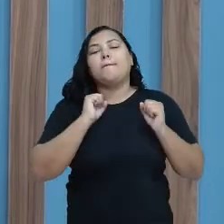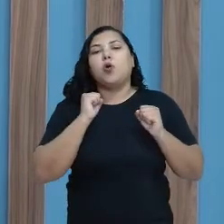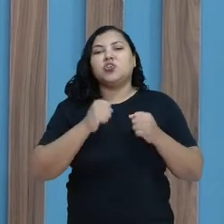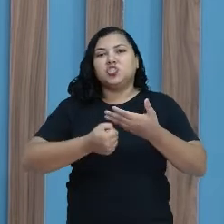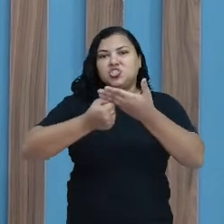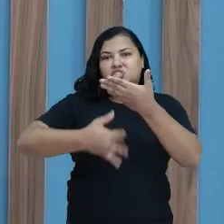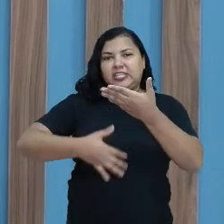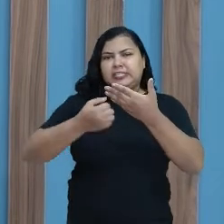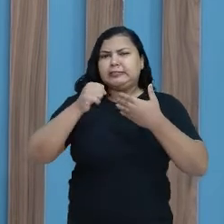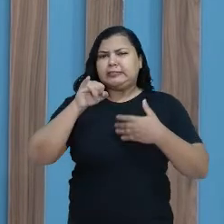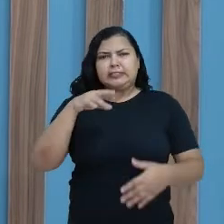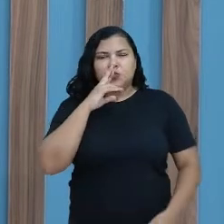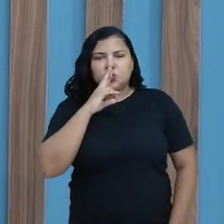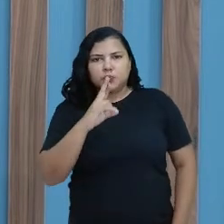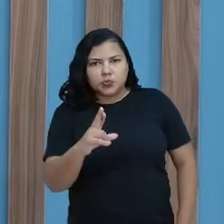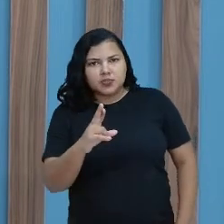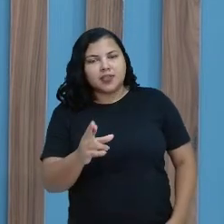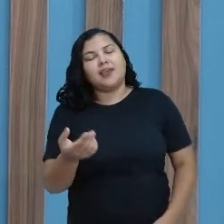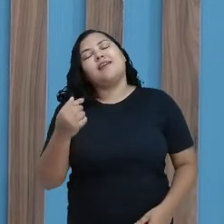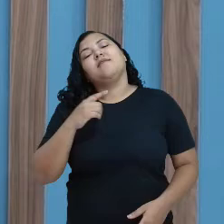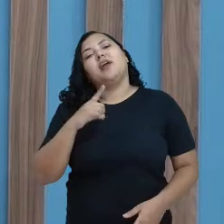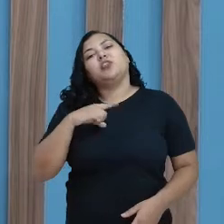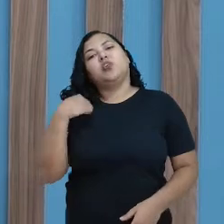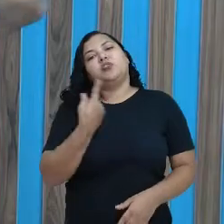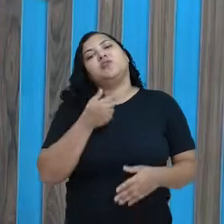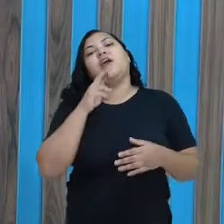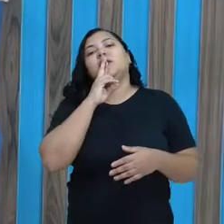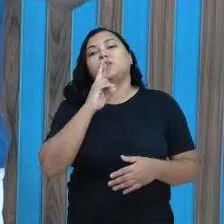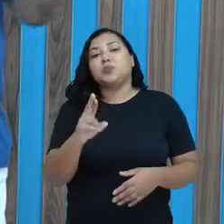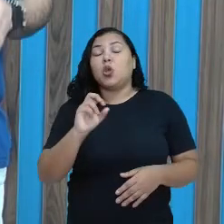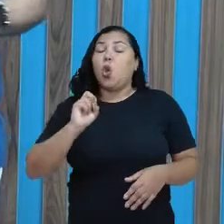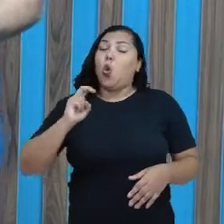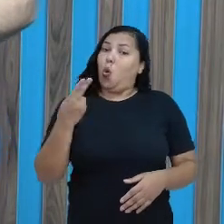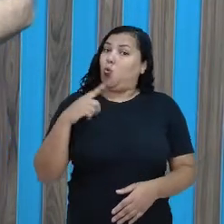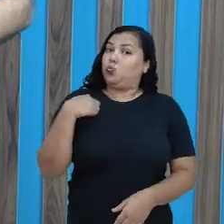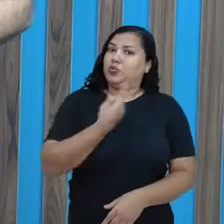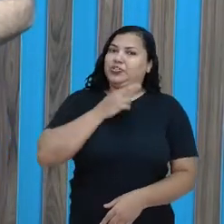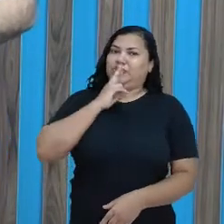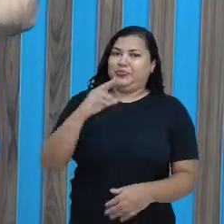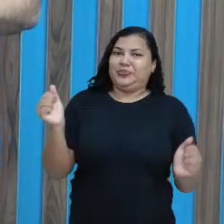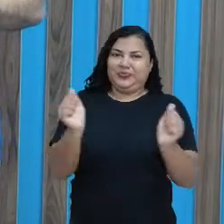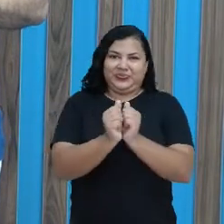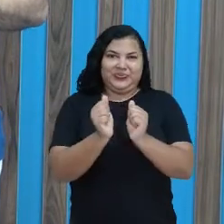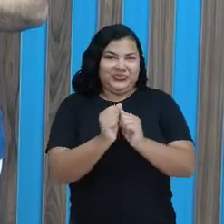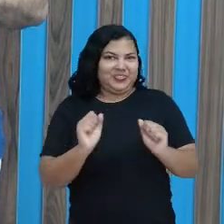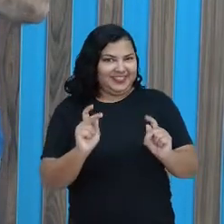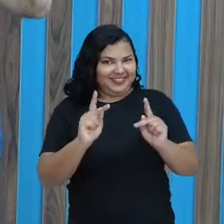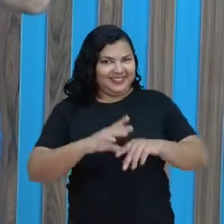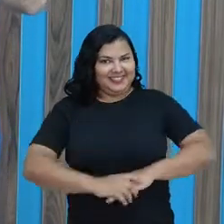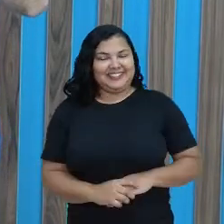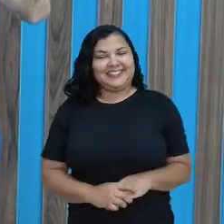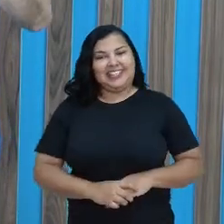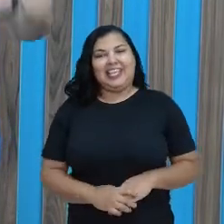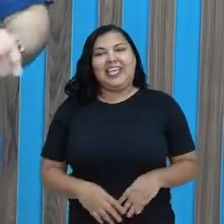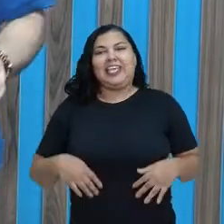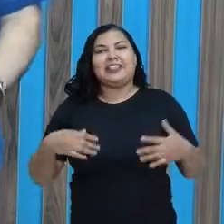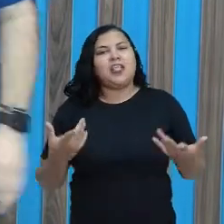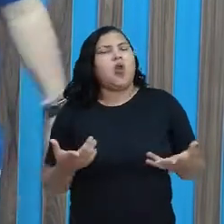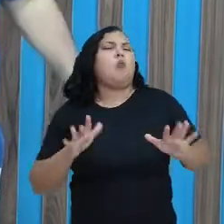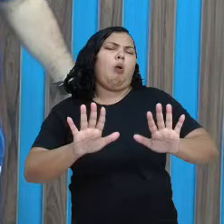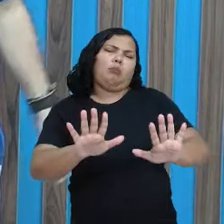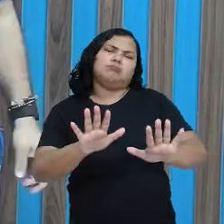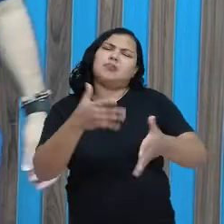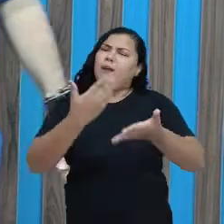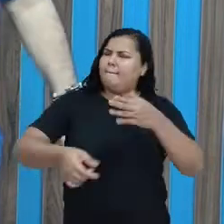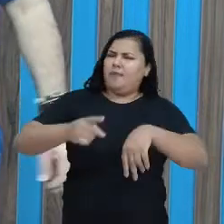que se ele não responder, ele vai jogar para a gente responder aqui, ou a gente responder juntos, né? Então, não se abestalha,